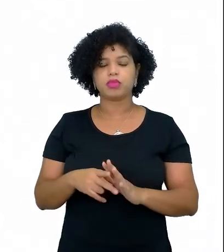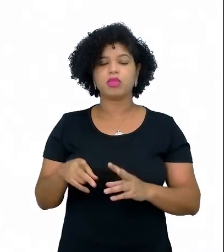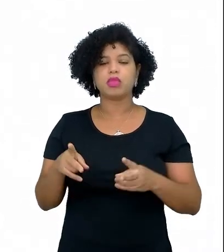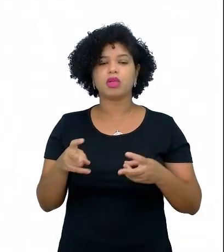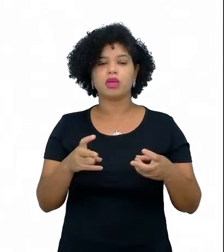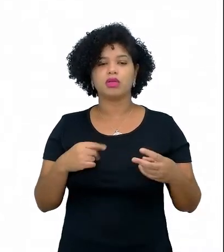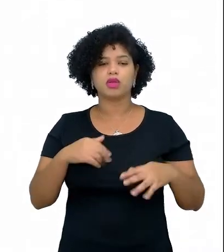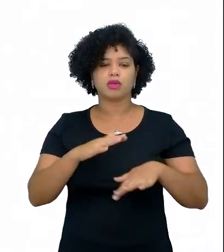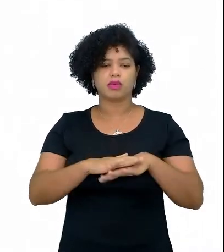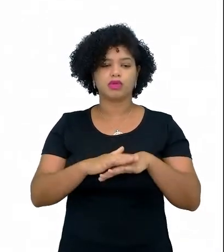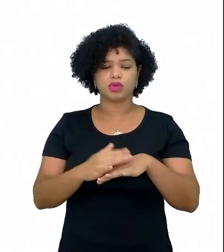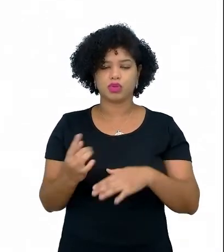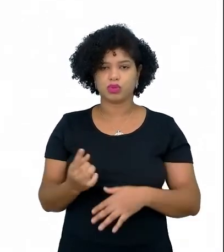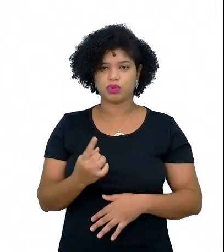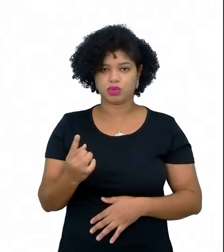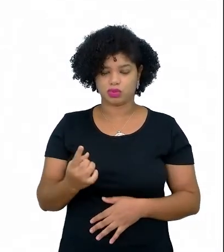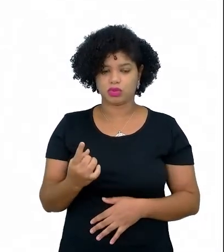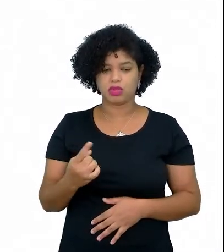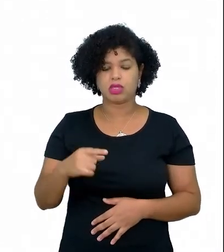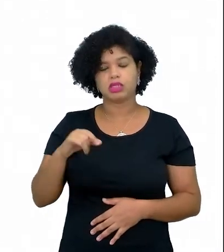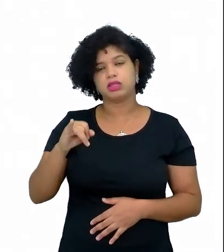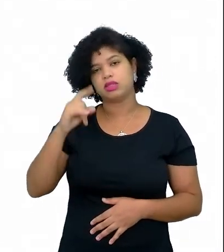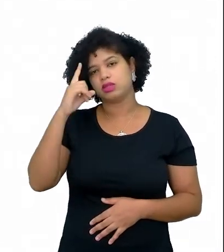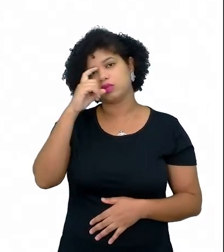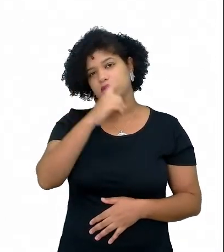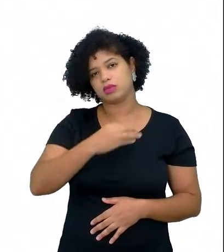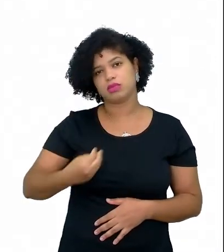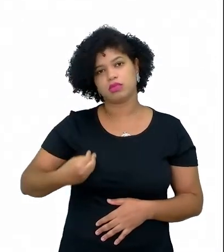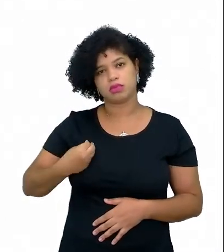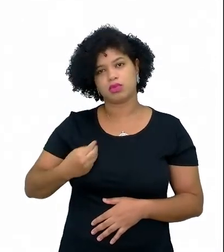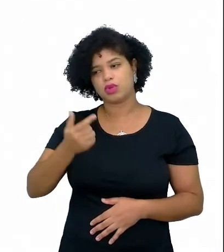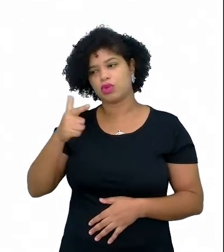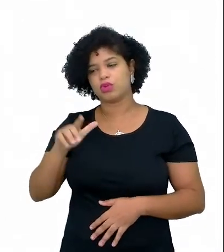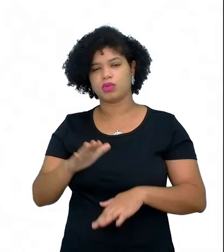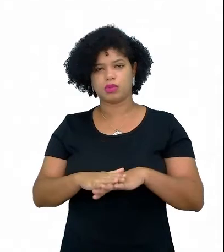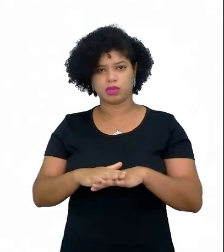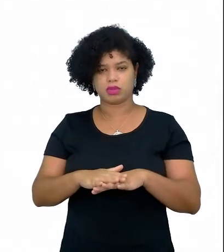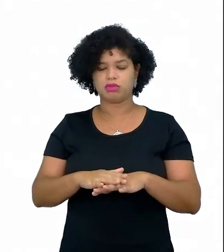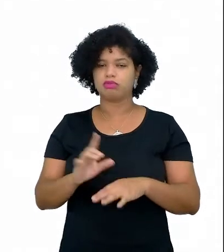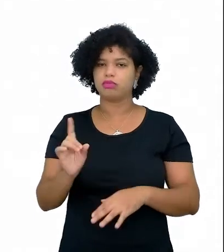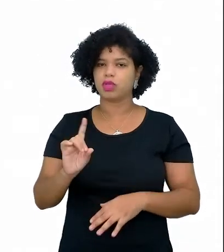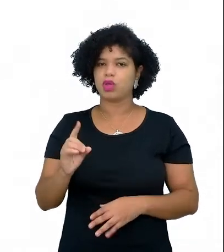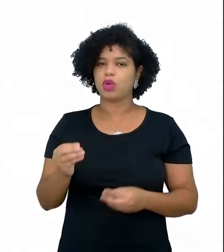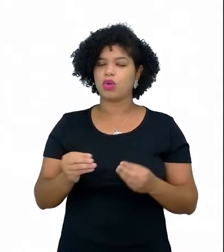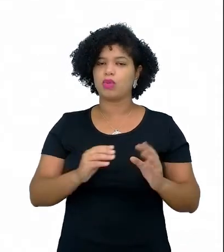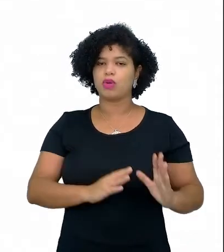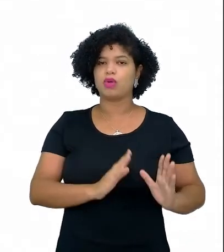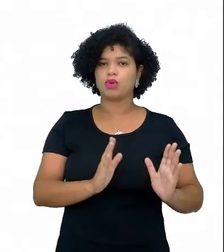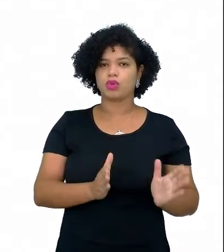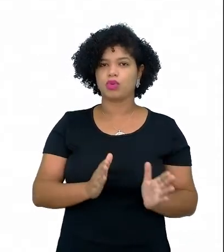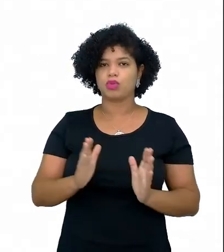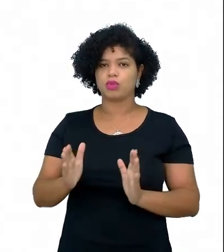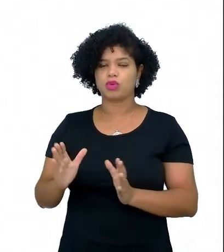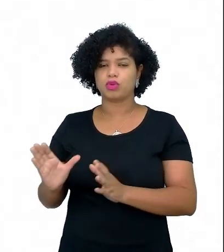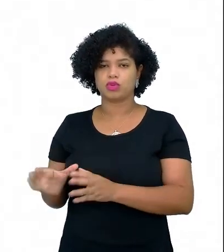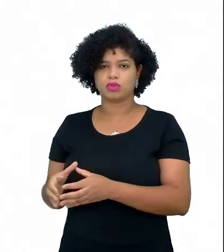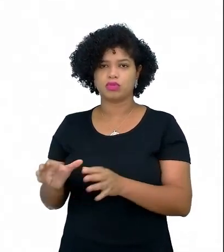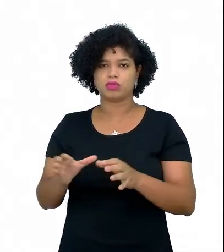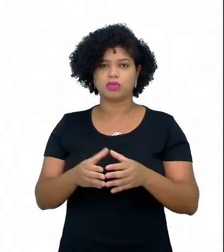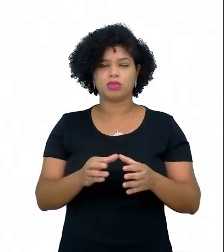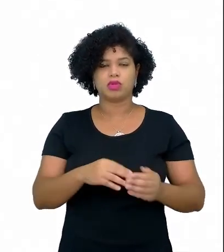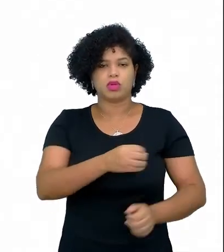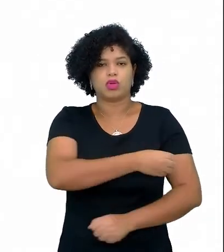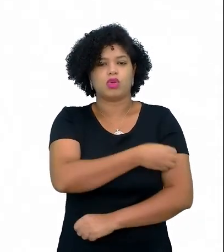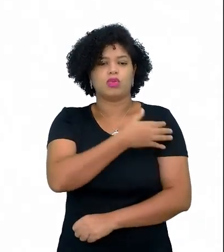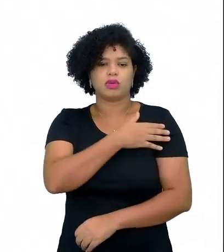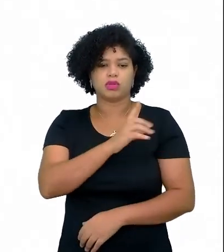comigo mesmo, eu supus as dificuldades e vou levar pronto. Não, eu tenho que ver para cada turma, para cada série. Aquele meu primeiro A é diferente do meu primeiro